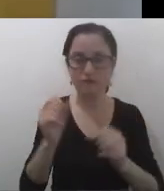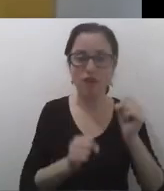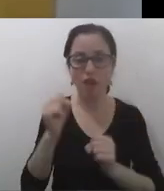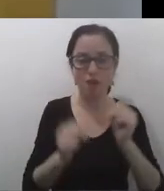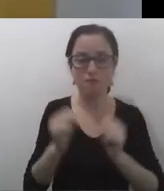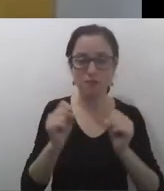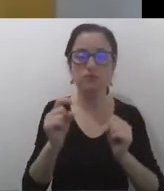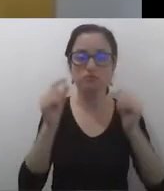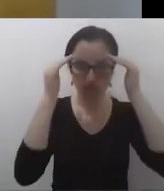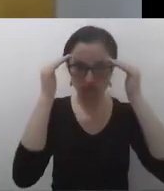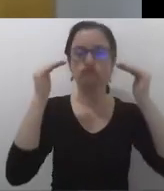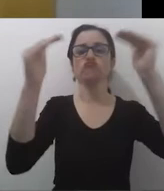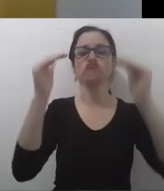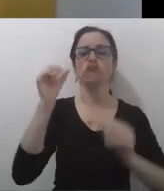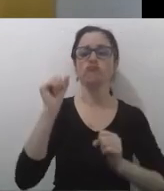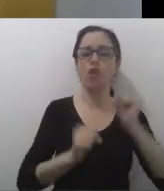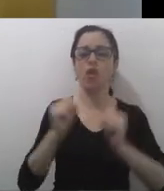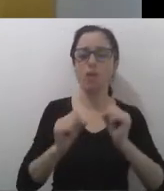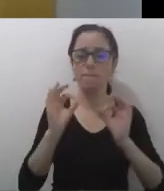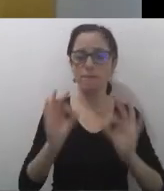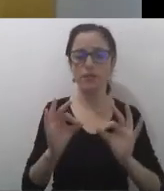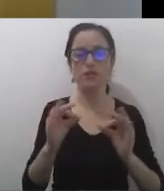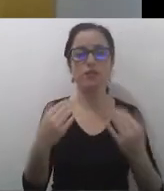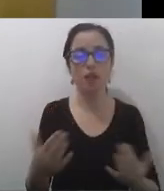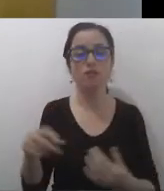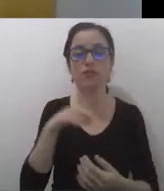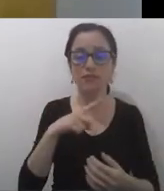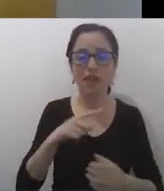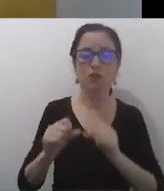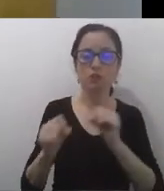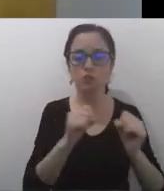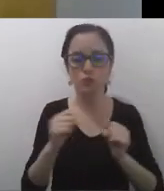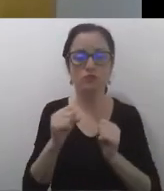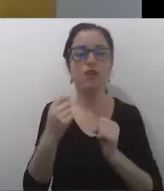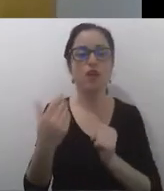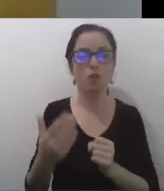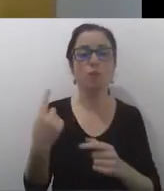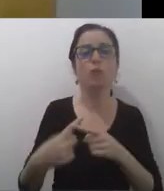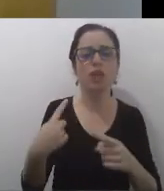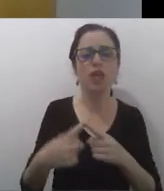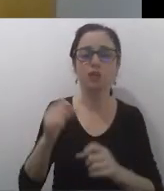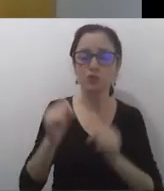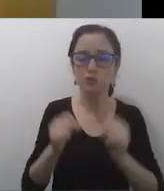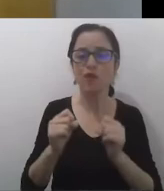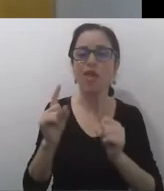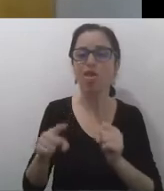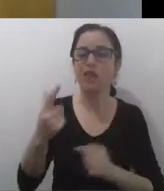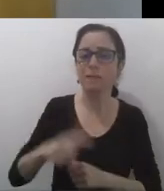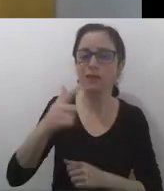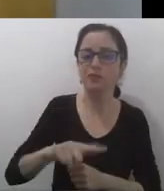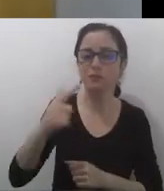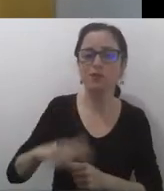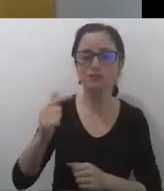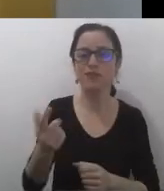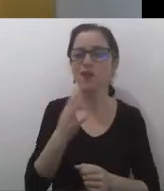sujeito à indústria, você tem que ser o sujeito da indústria. Você tem que dizer o que a indústria tem que fazer, porque a indústria é mera